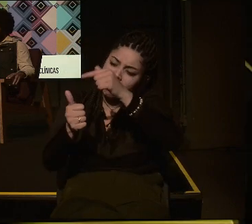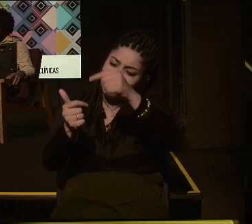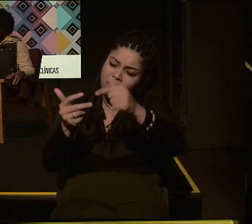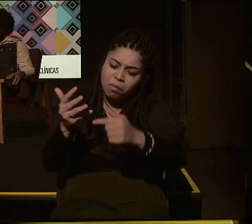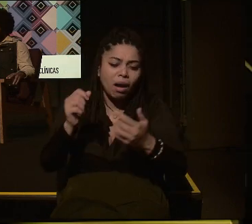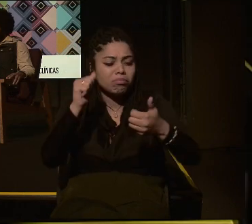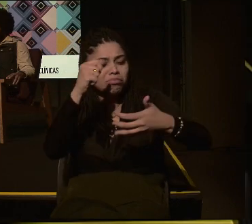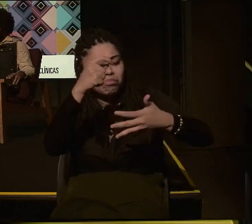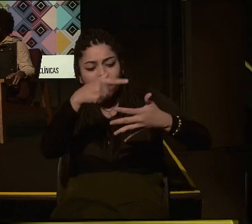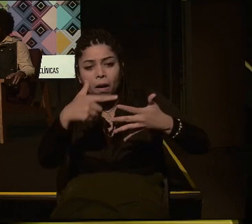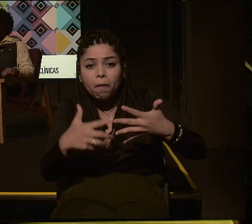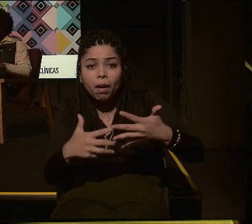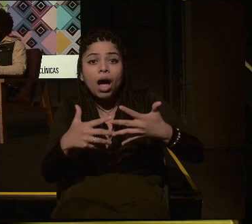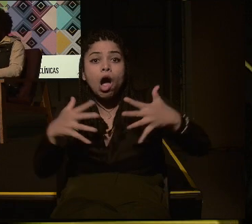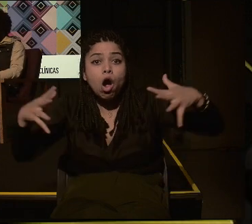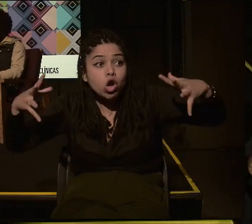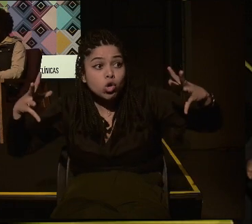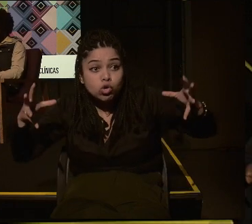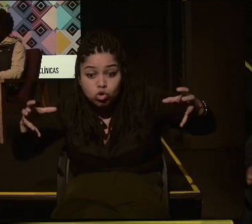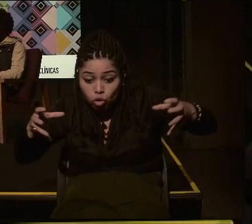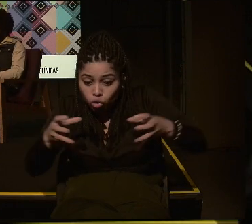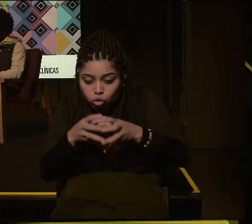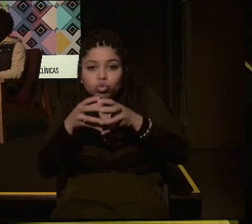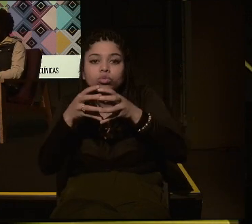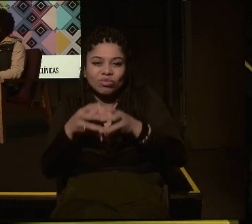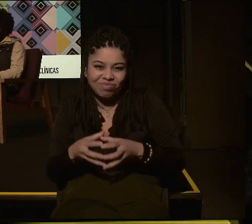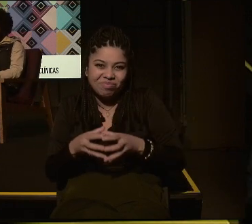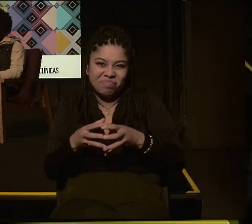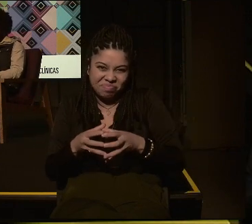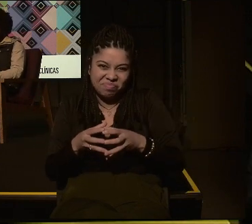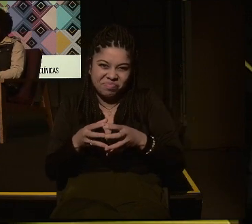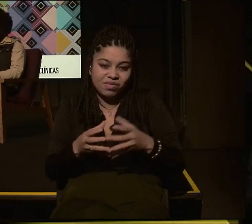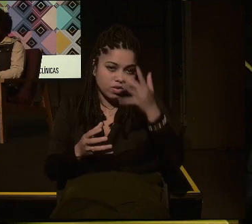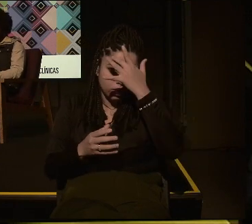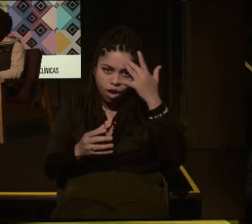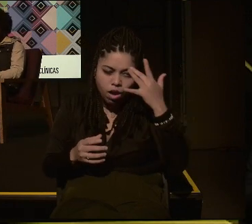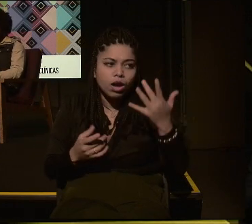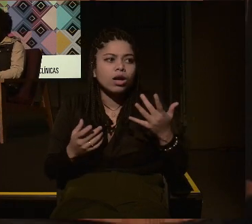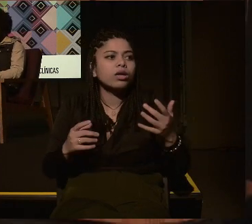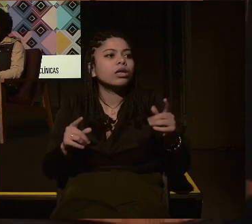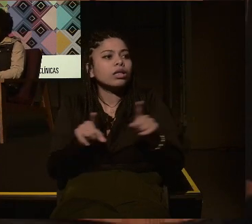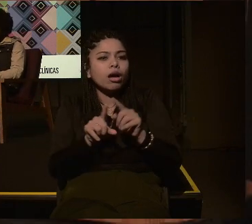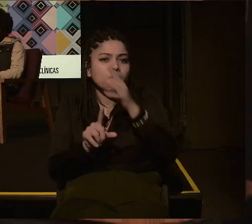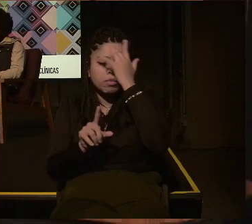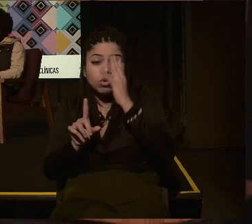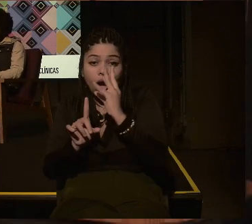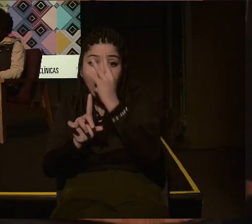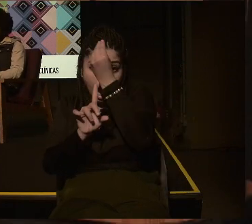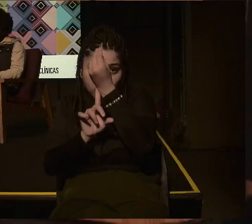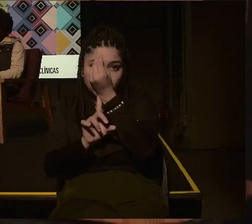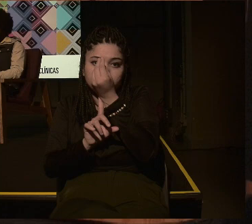que compõem o campo da saúde mental, de artistas,